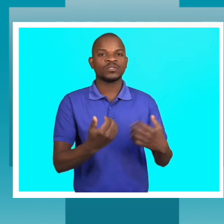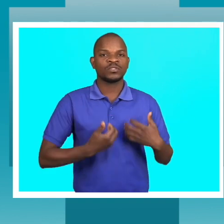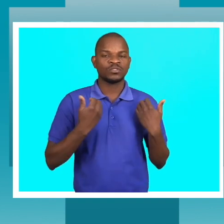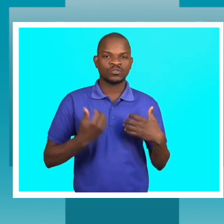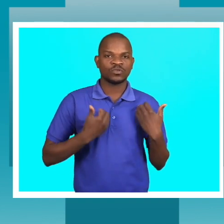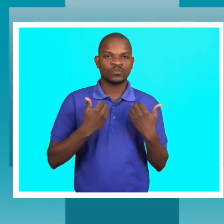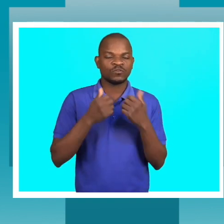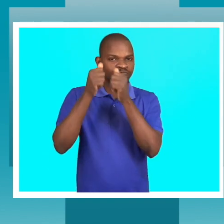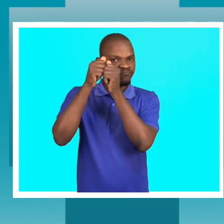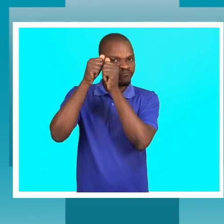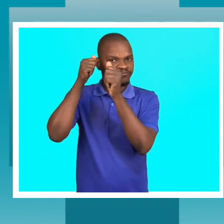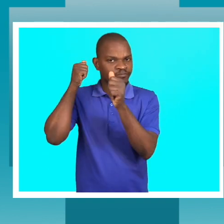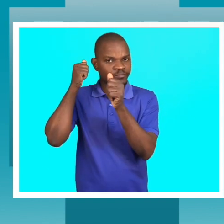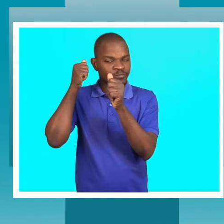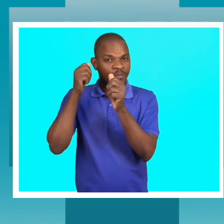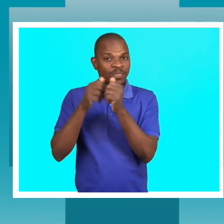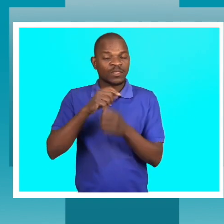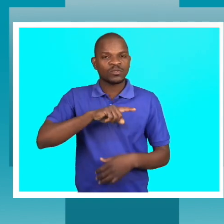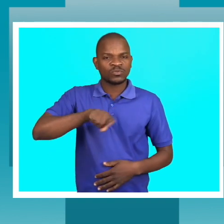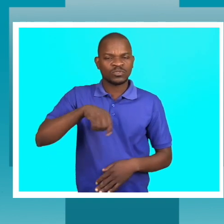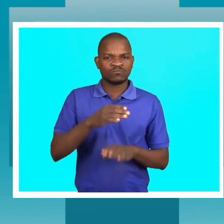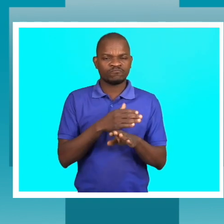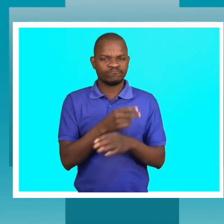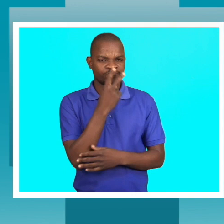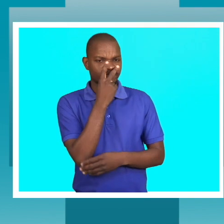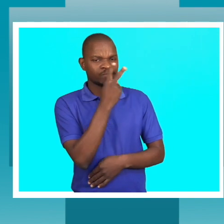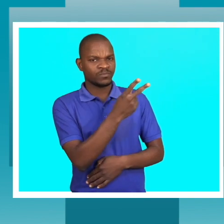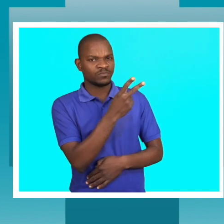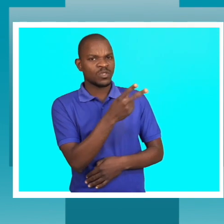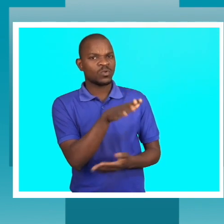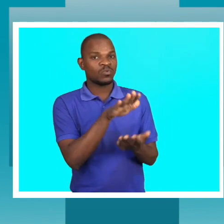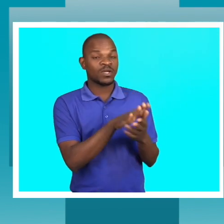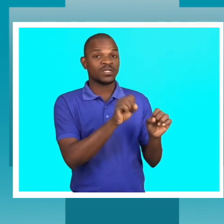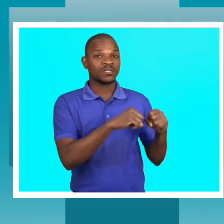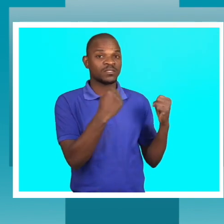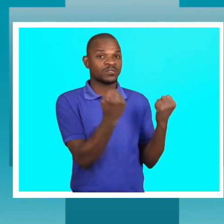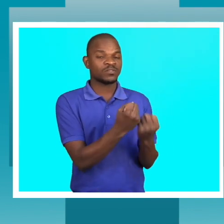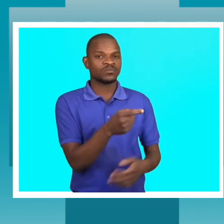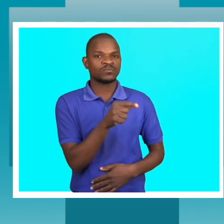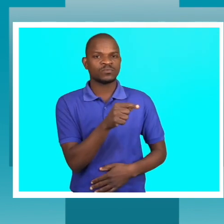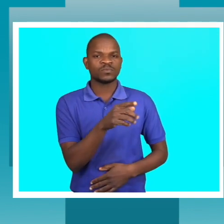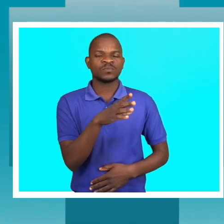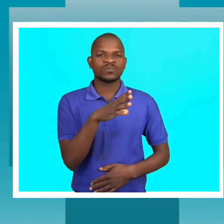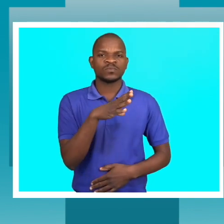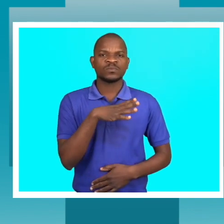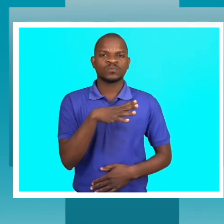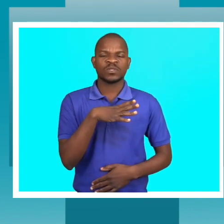crianças e jovens com deficiência mental. E nós percebemos que naquele centro